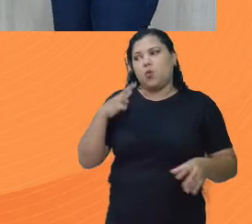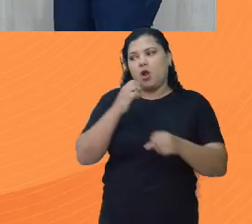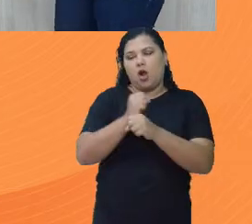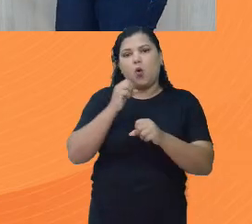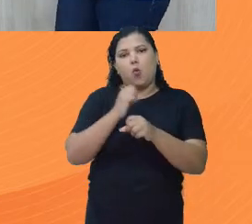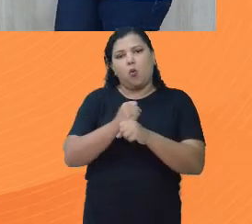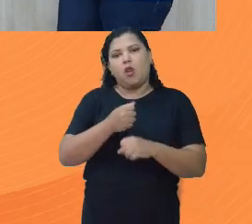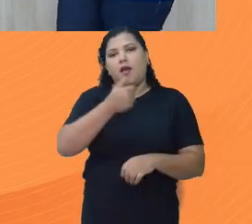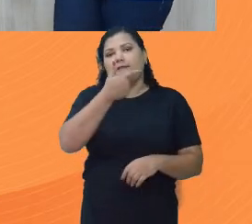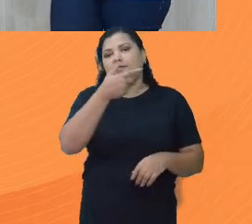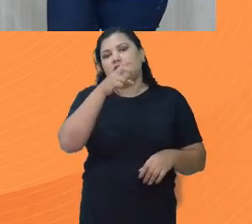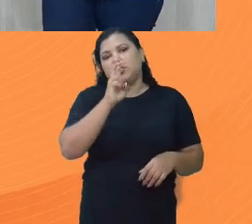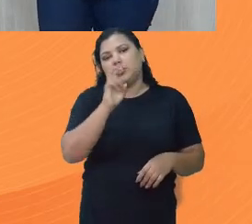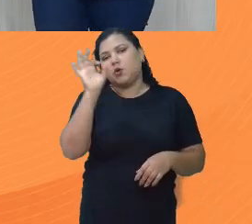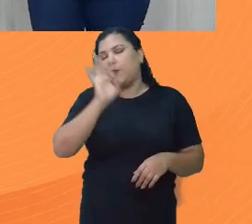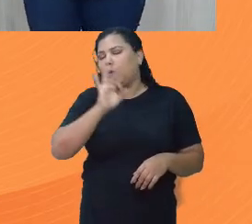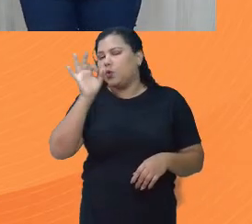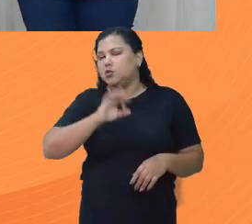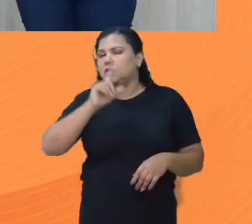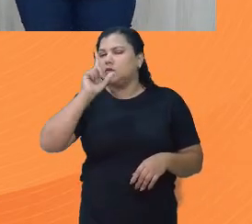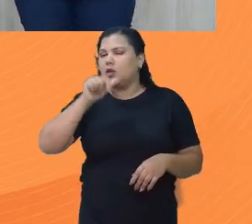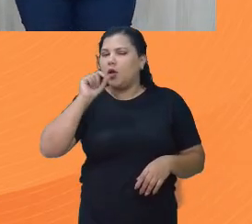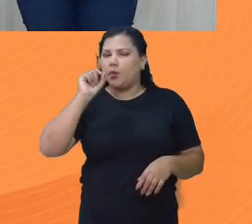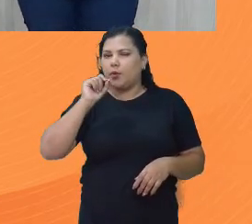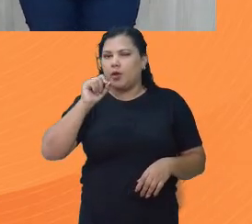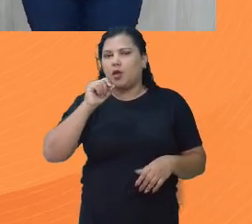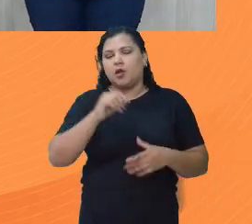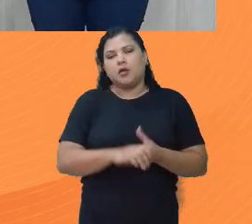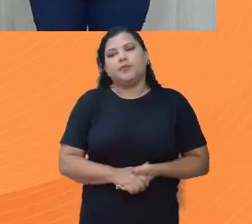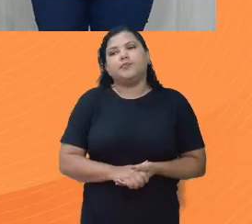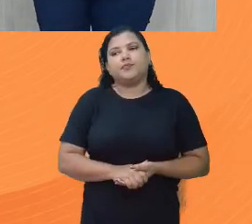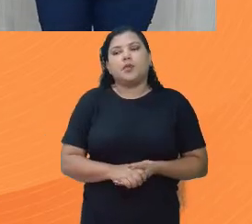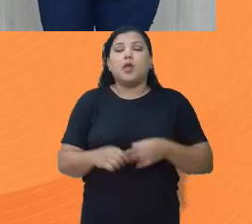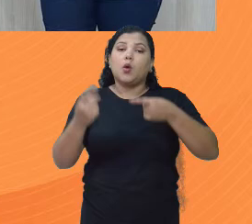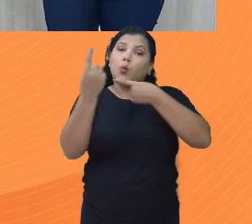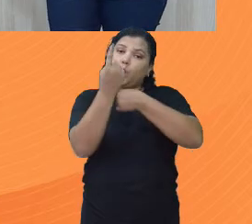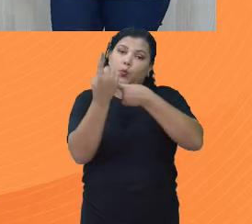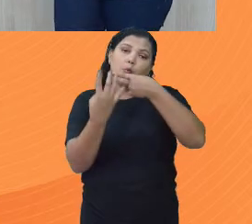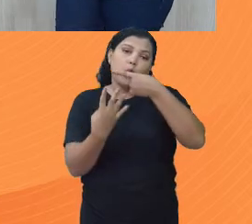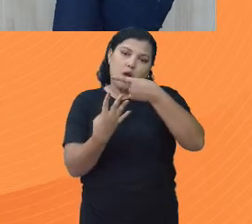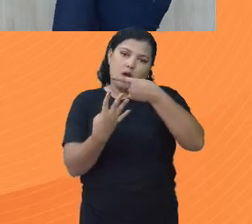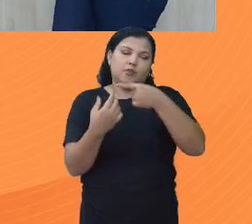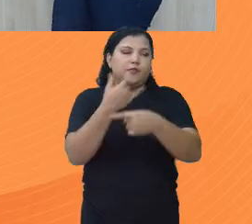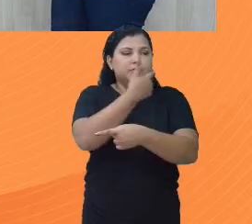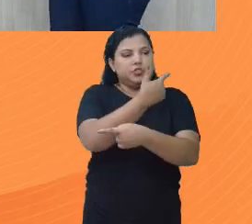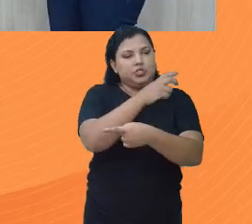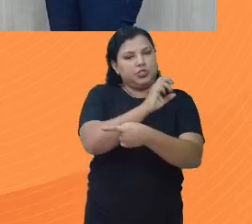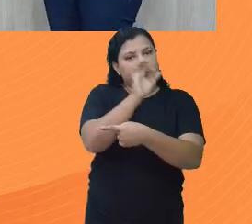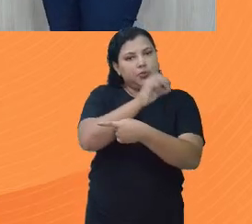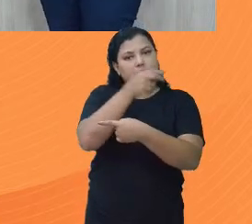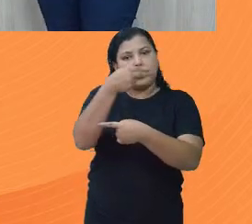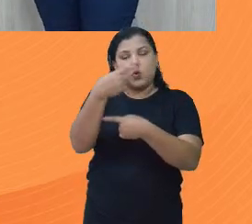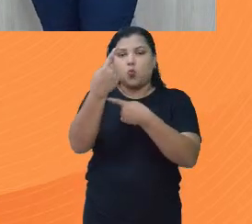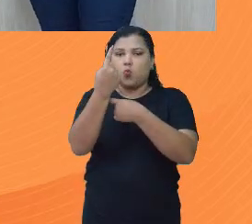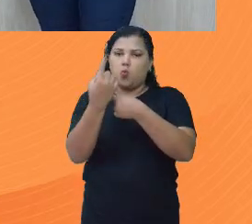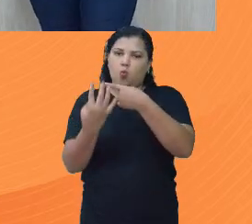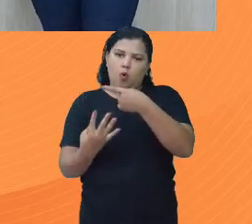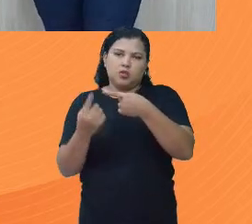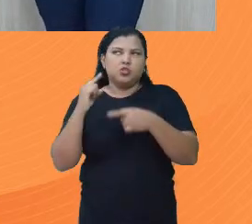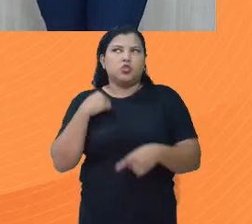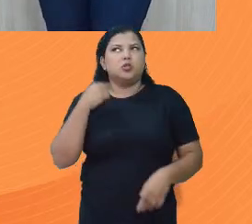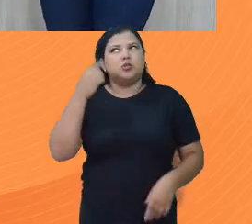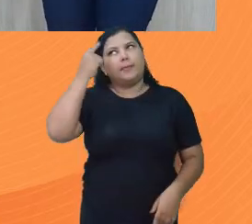calcular 25% de um valor é calcular 1/4 desse valor, certo? A gente já começa pensando como essa